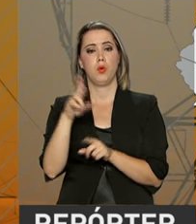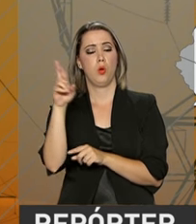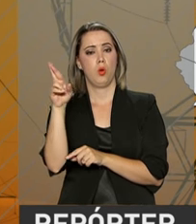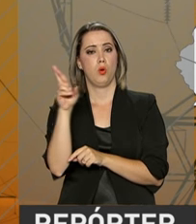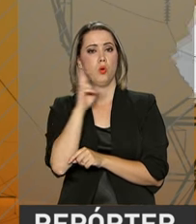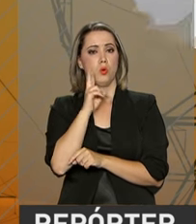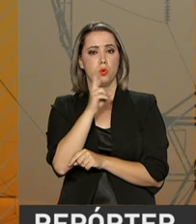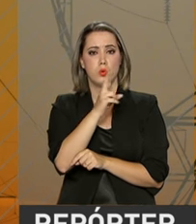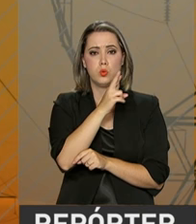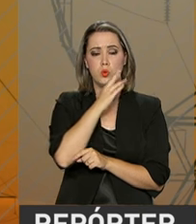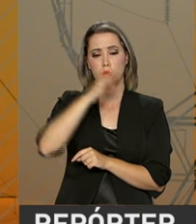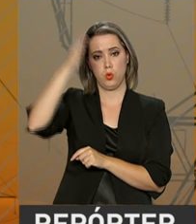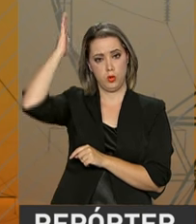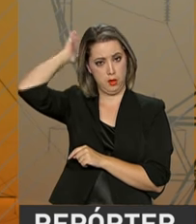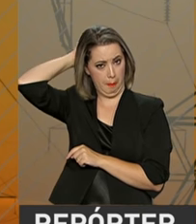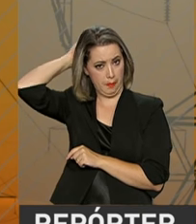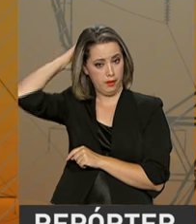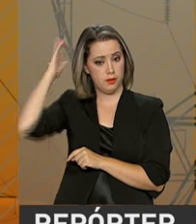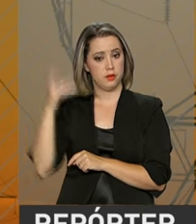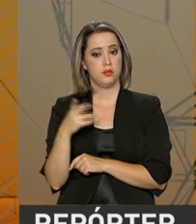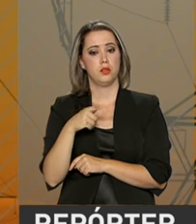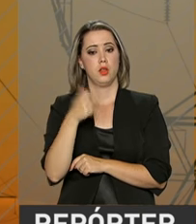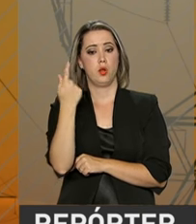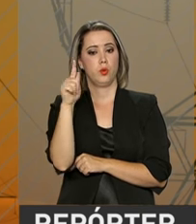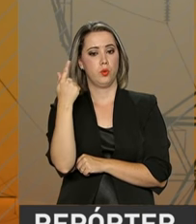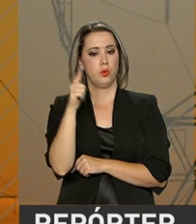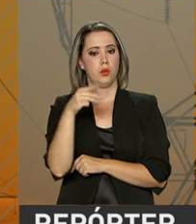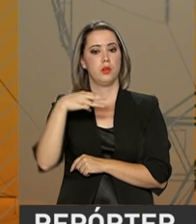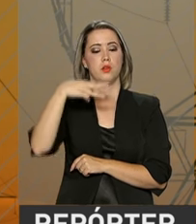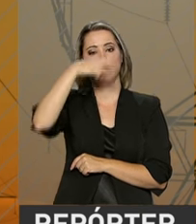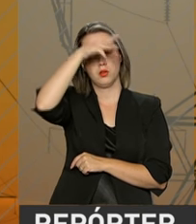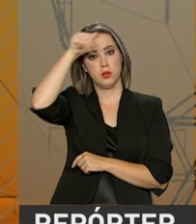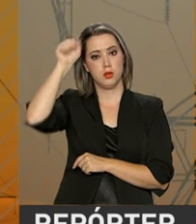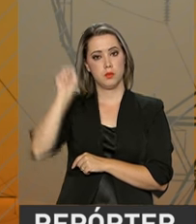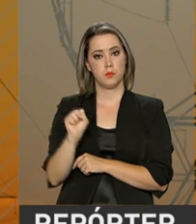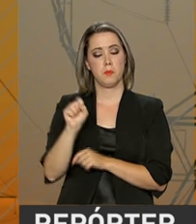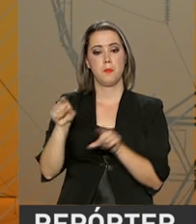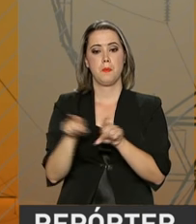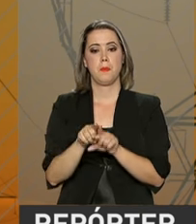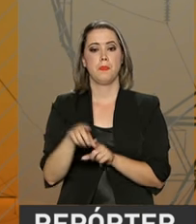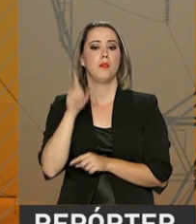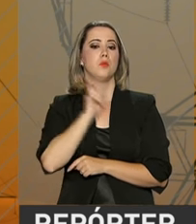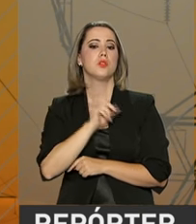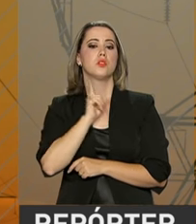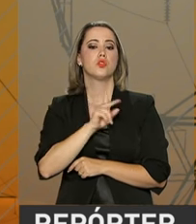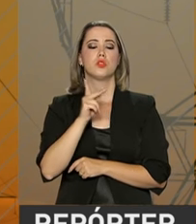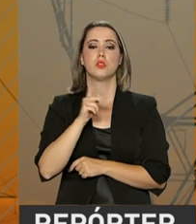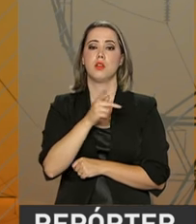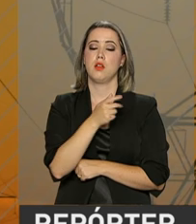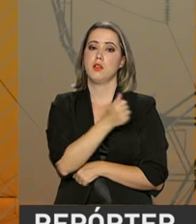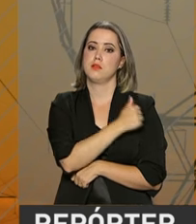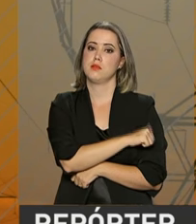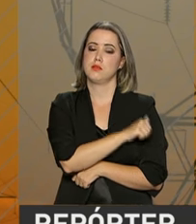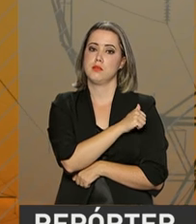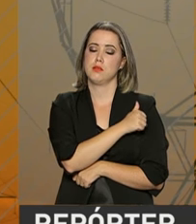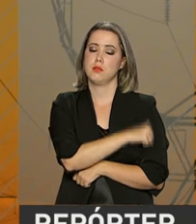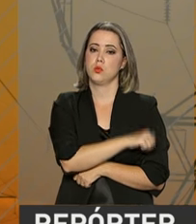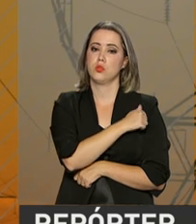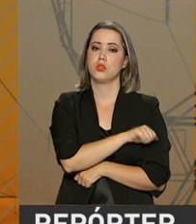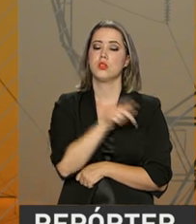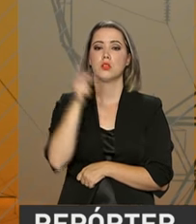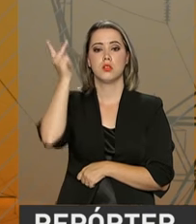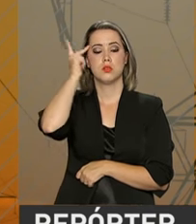de goiás e mato grosso do sul no centro oeste minas gerais rio de janeiro e são paulo no sudeste e